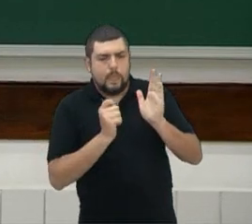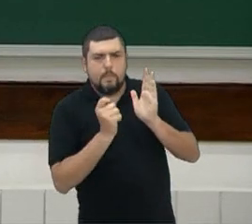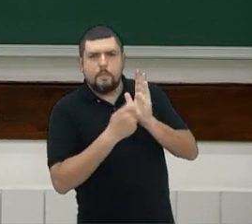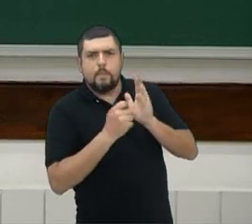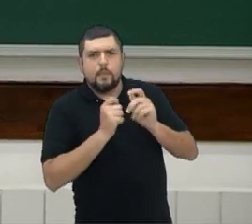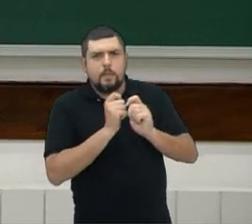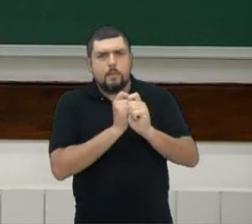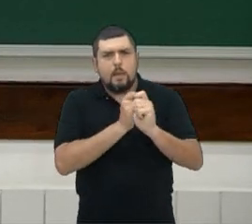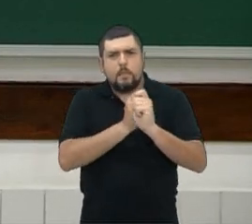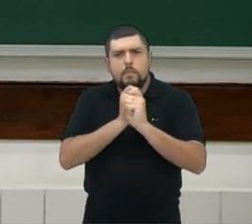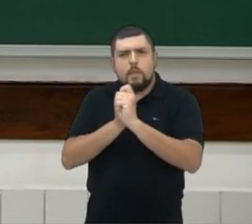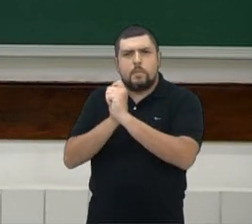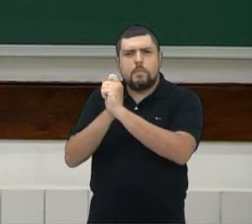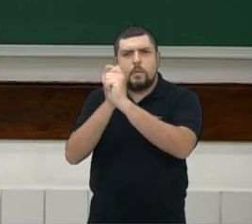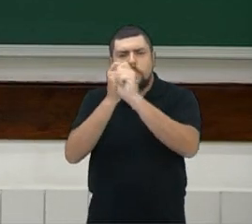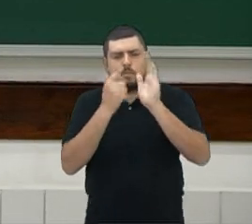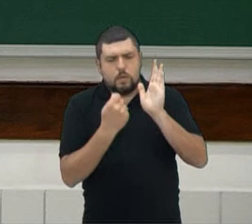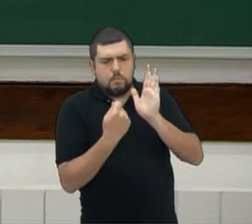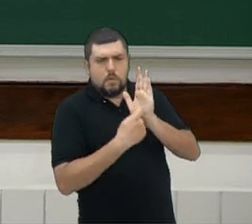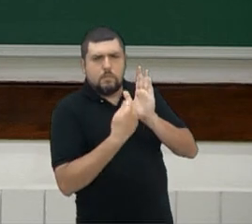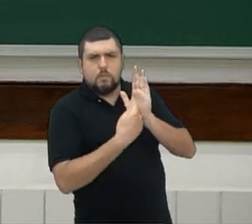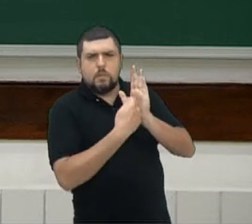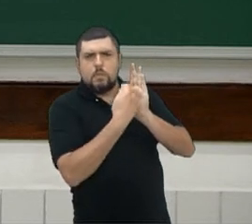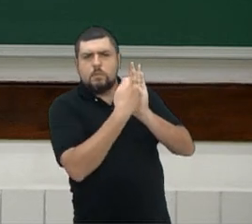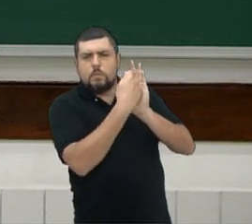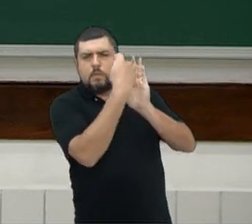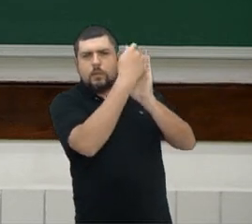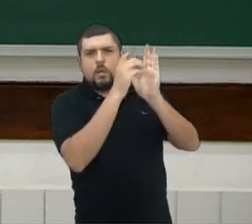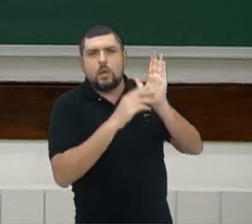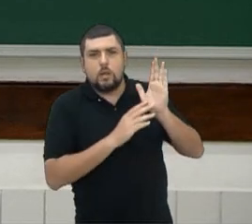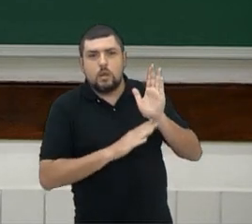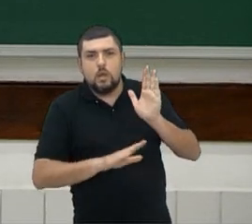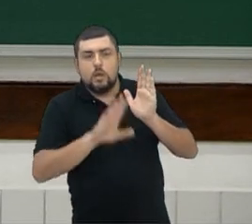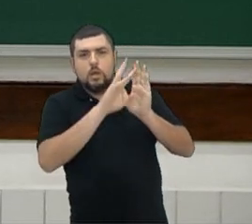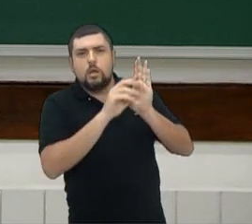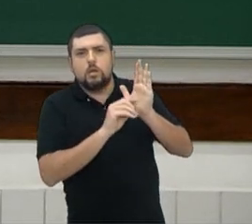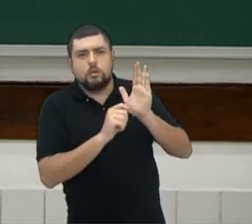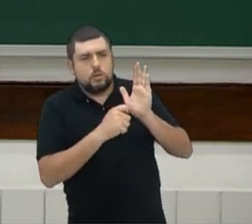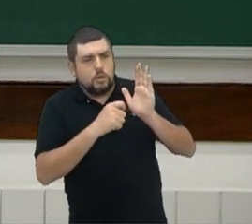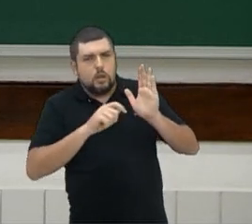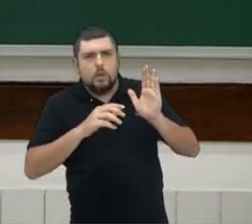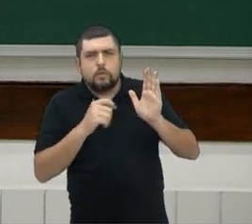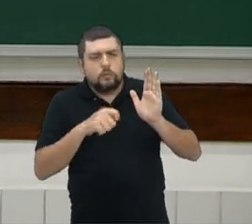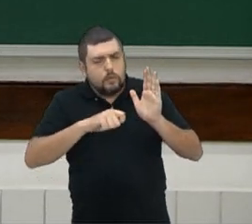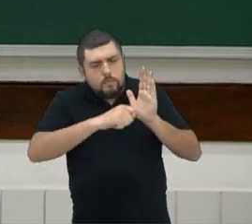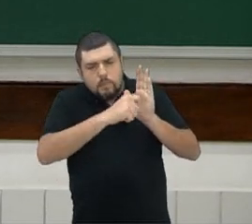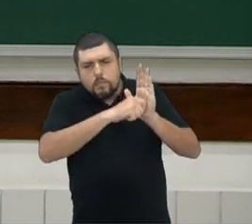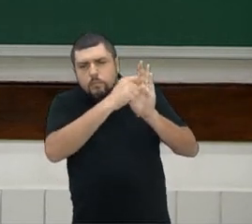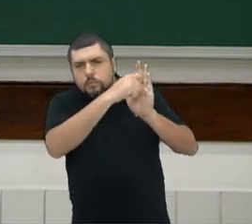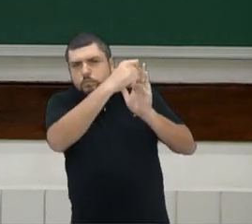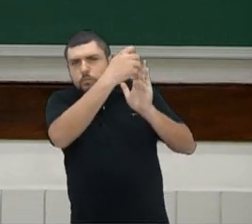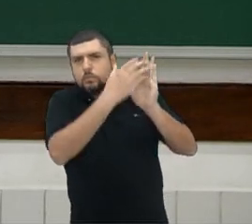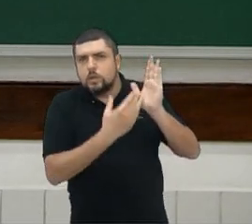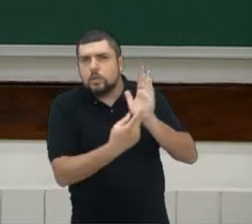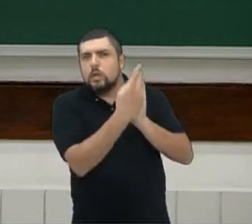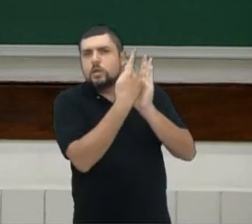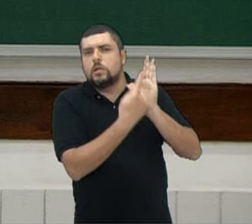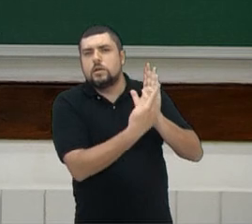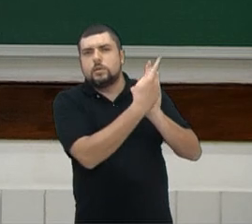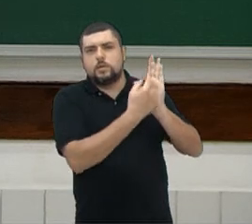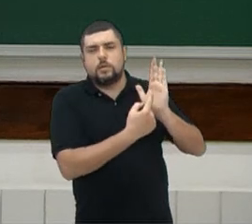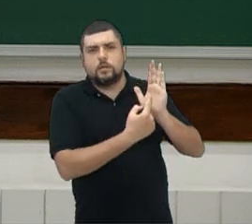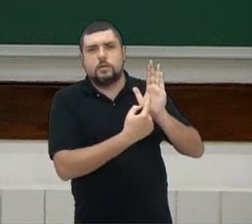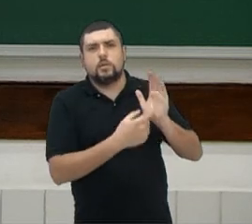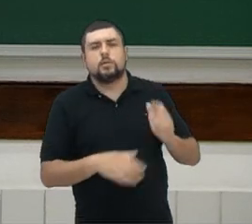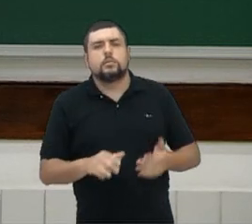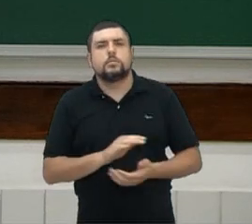né, esculpidas nas paredes dessas pedras de pirâmides e templos. E aqui nós temos Amanixaqueto entre dois deuses. Amezeme e